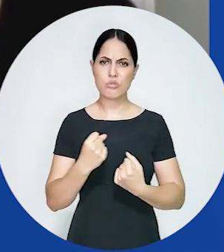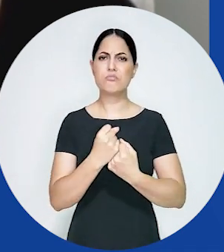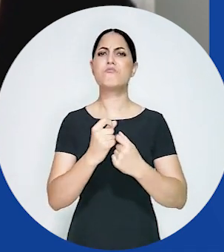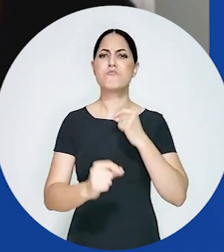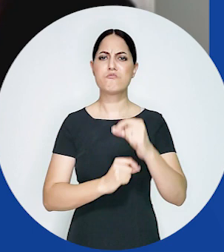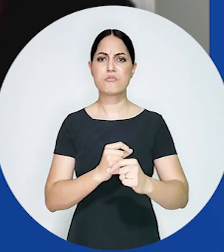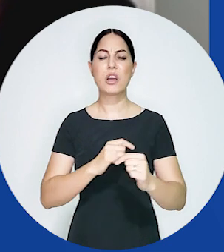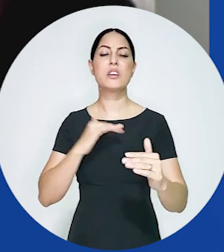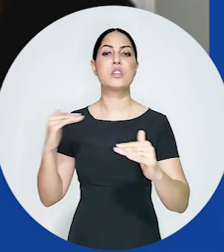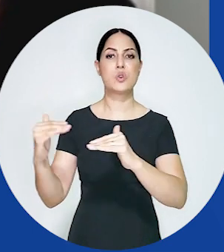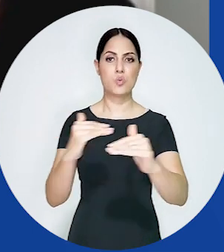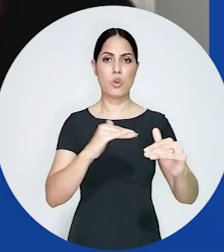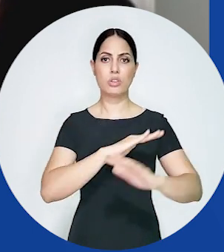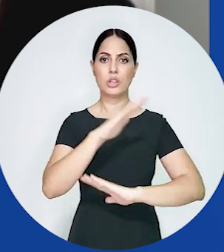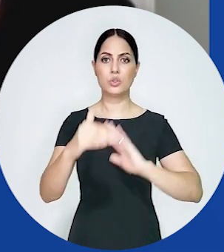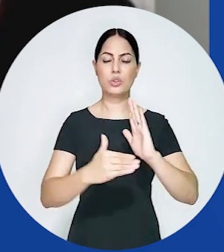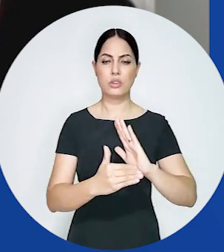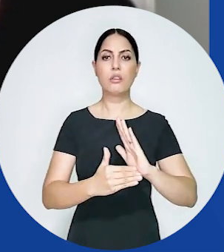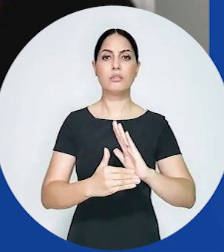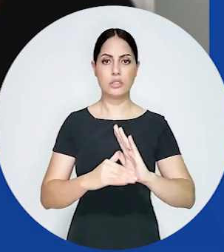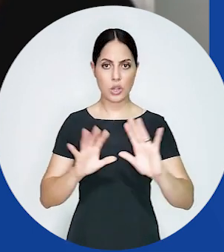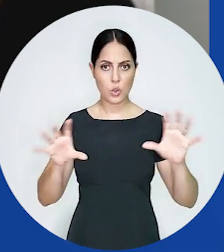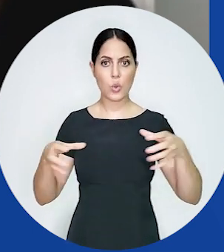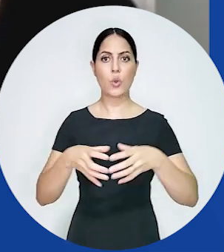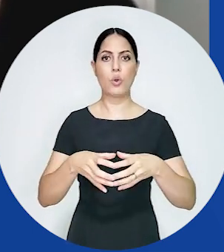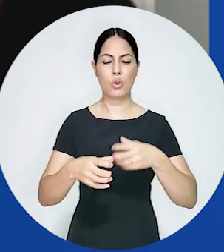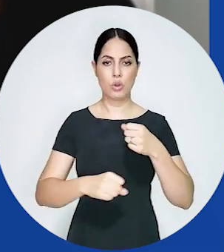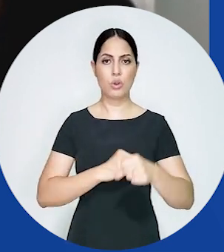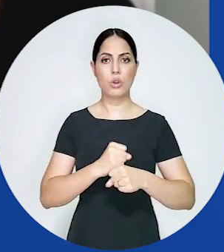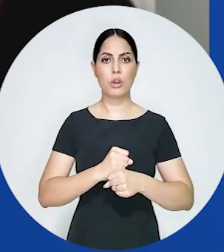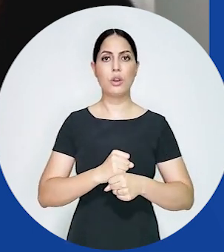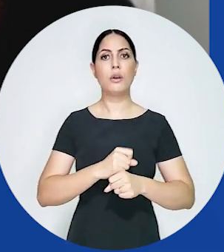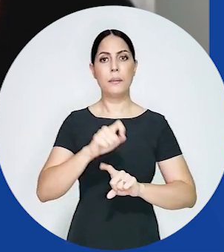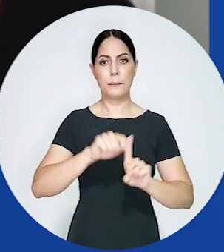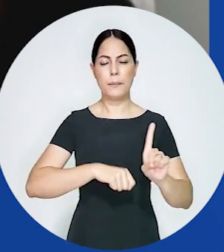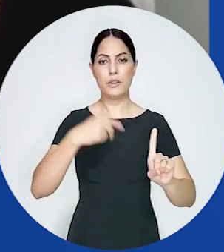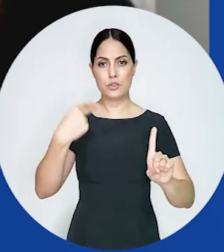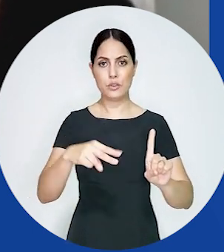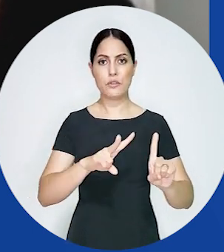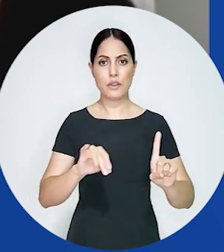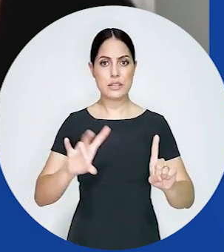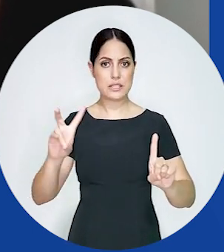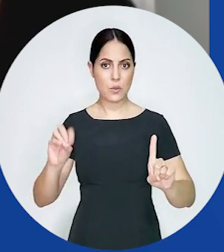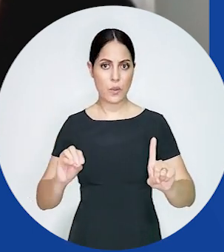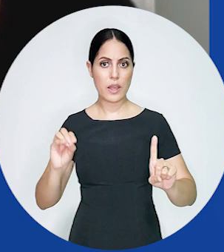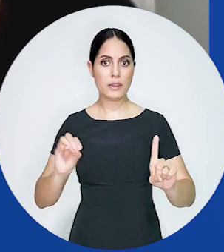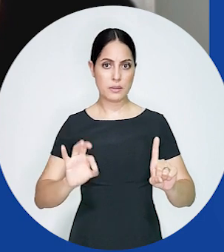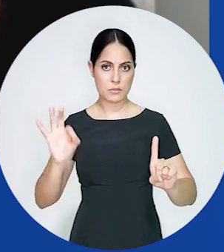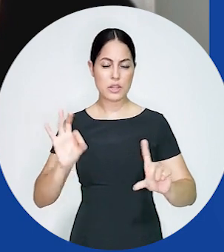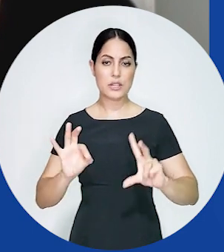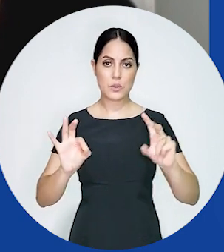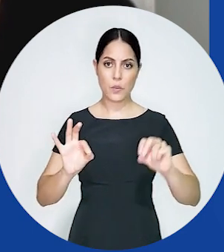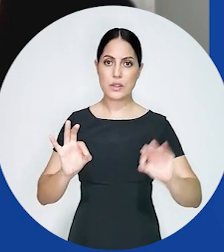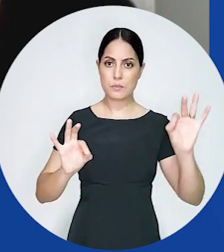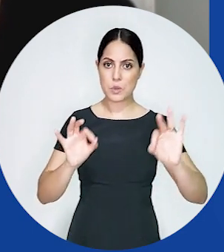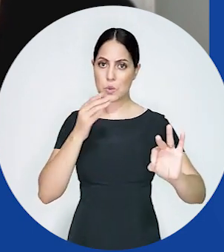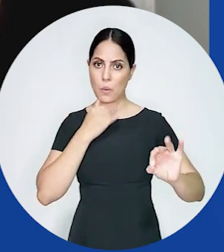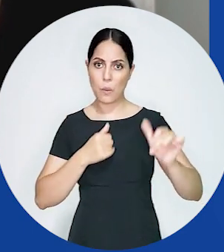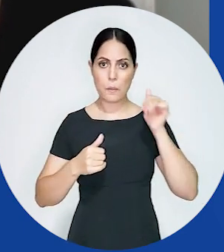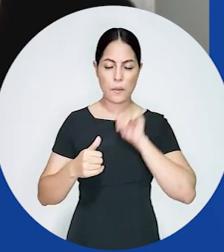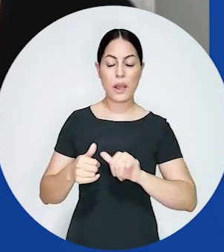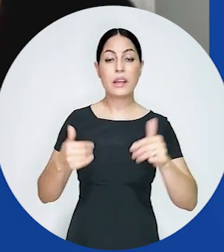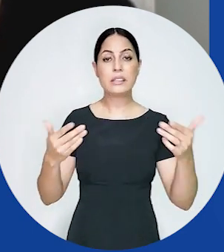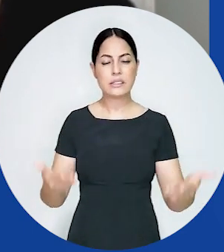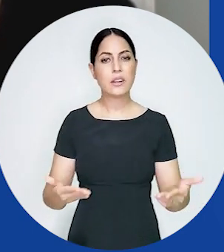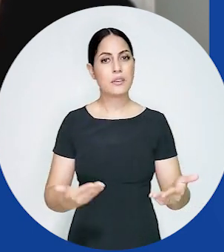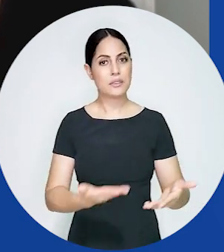das mulheres, com o nosso apoio, a paridade total nas nossas chapas na eleição de novembro. E eu queria começar aqui falando, primeiro